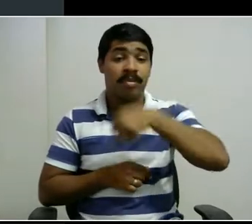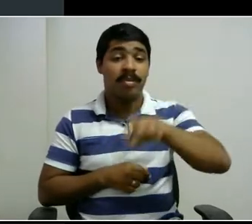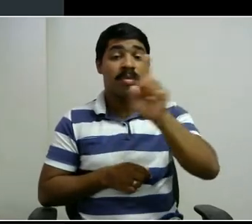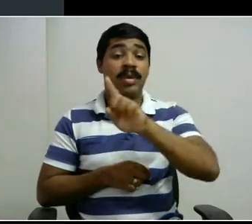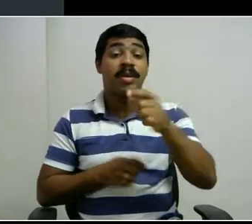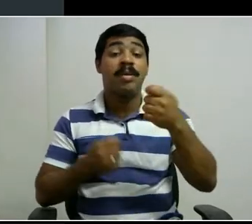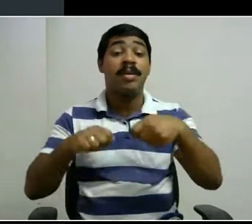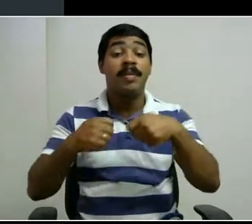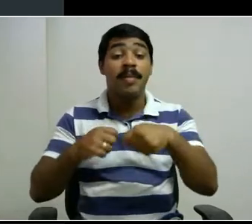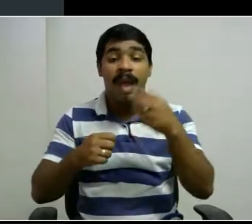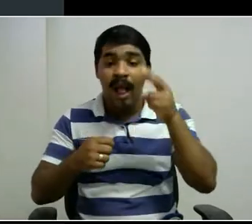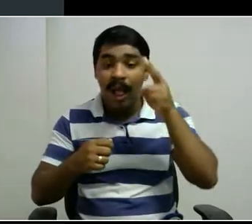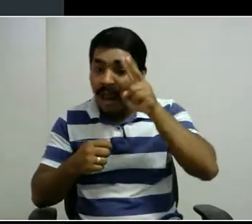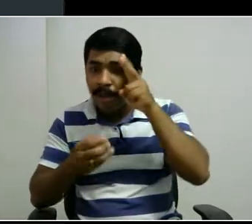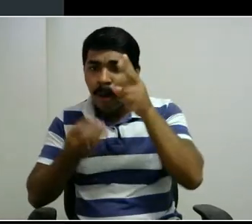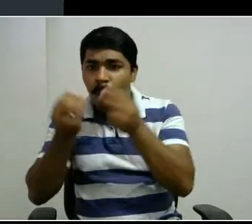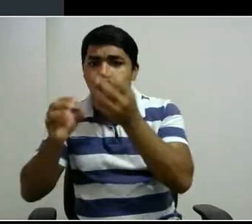encontro o zero de uma função.